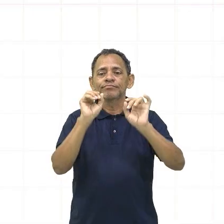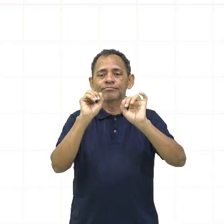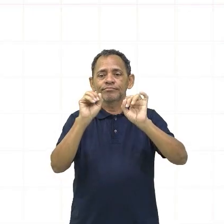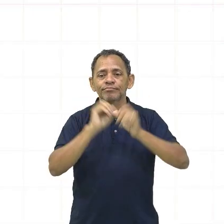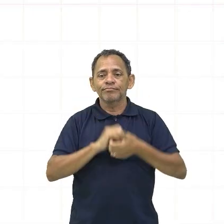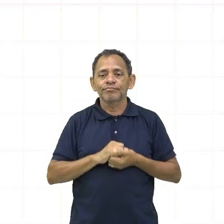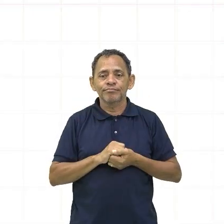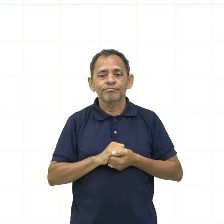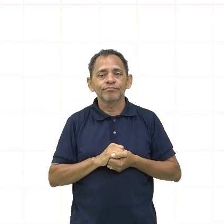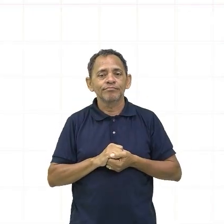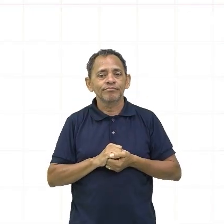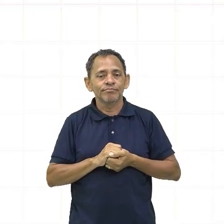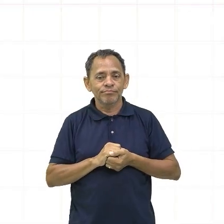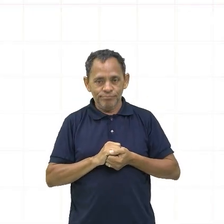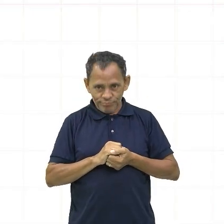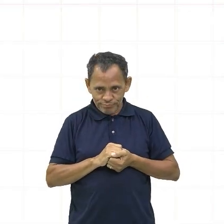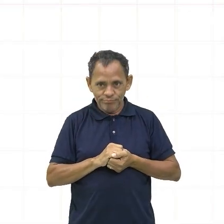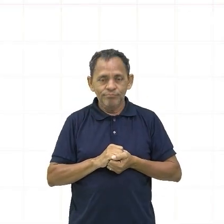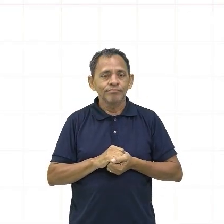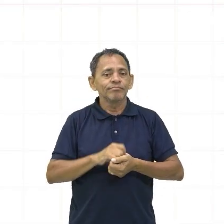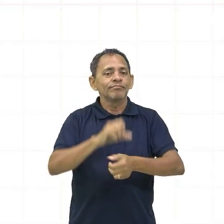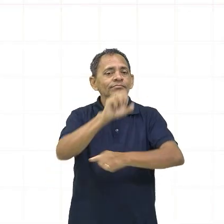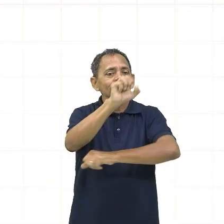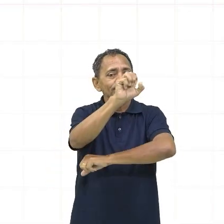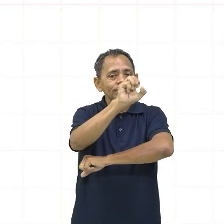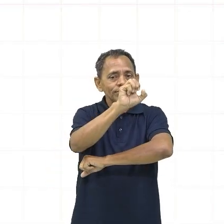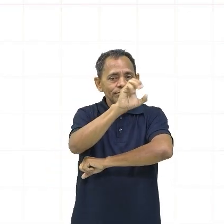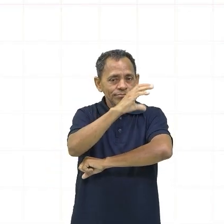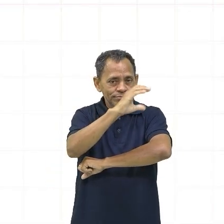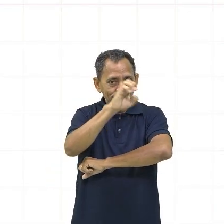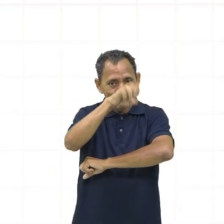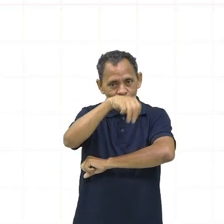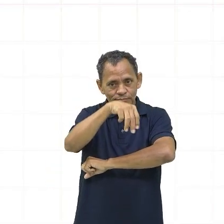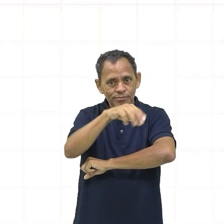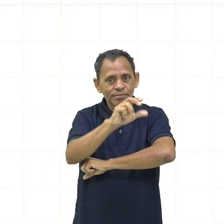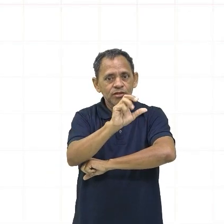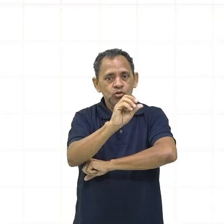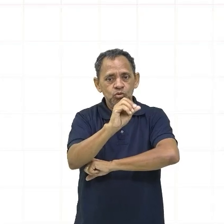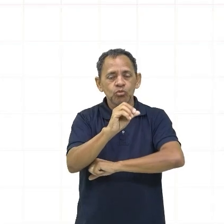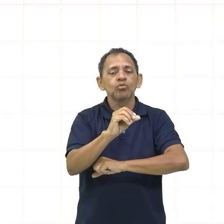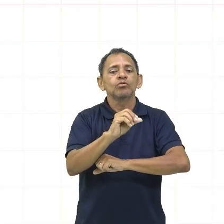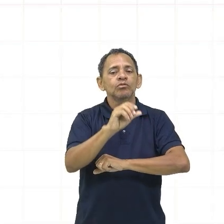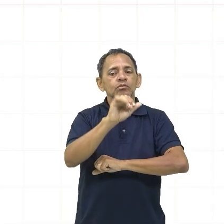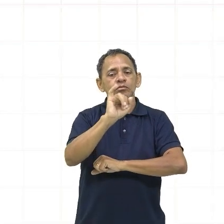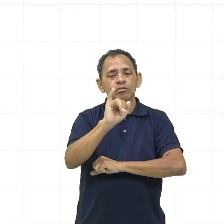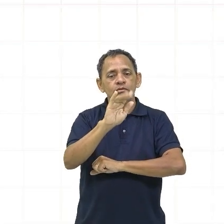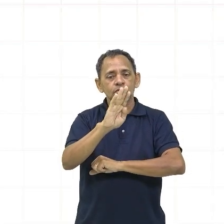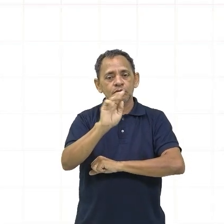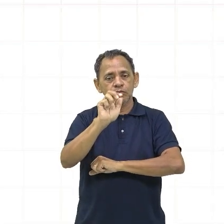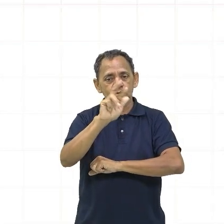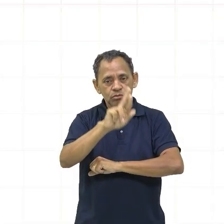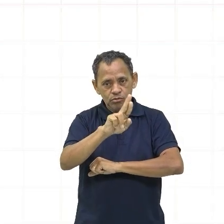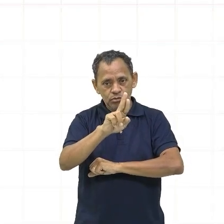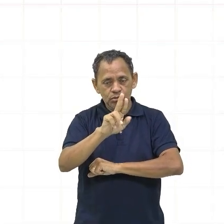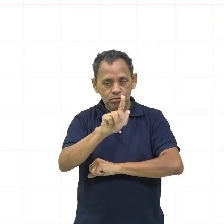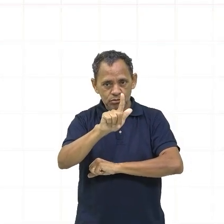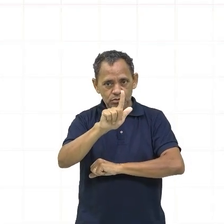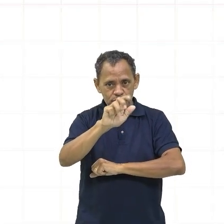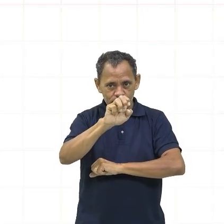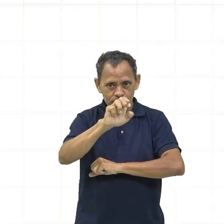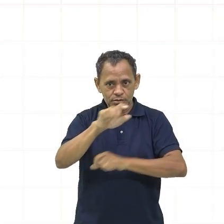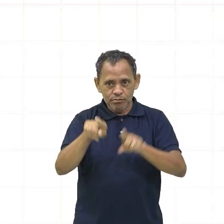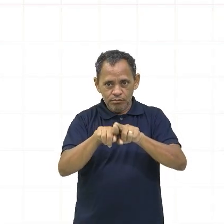ao censo demográfico do Amazonas, ao censo demográfico do IBGE em relação à população do estado